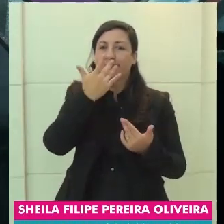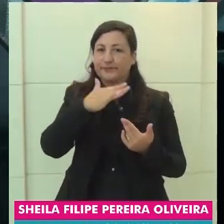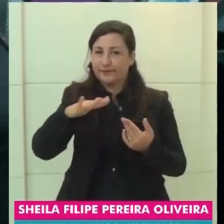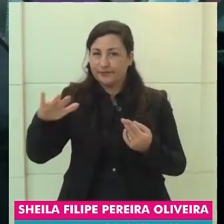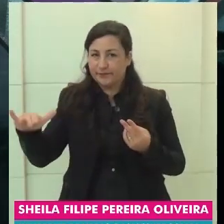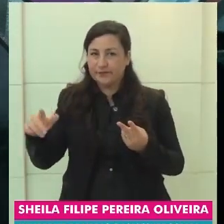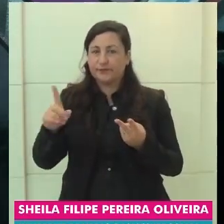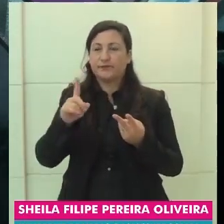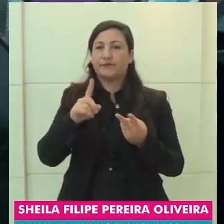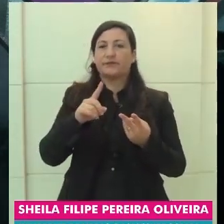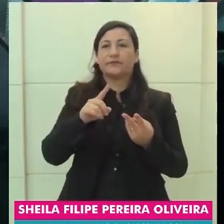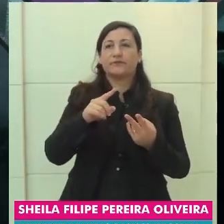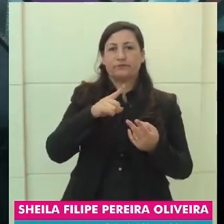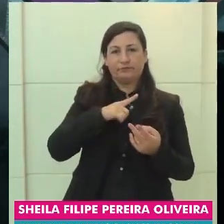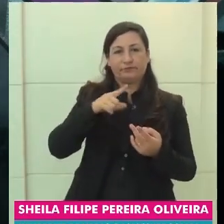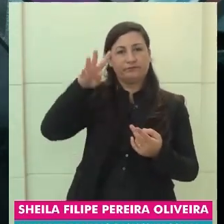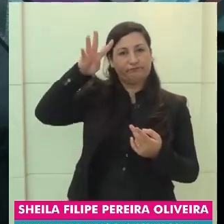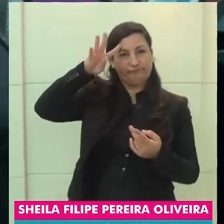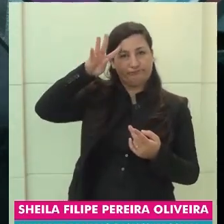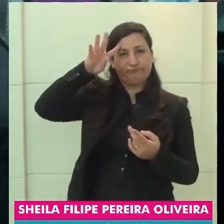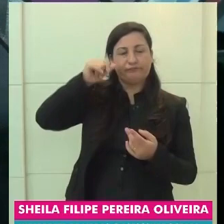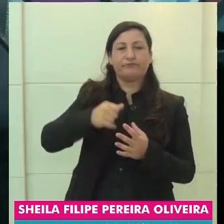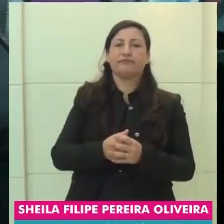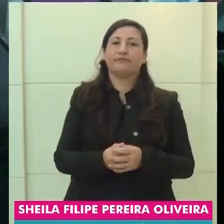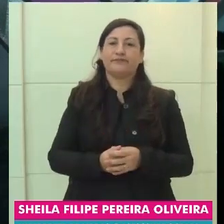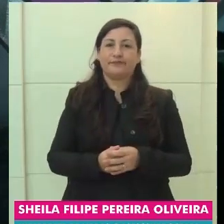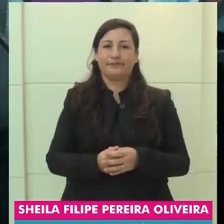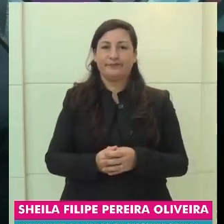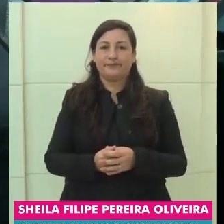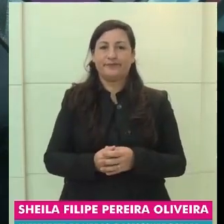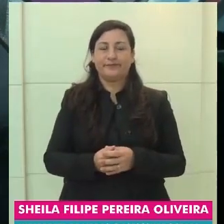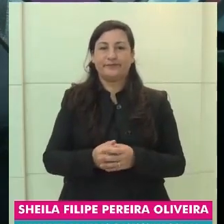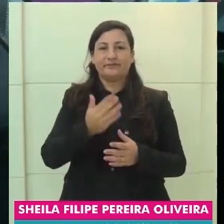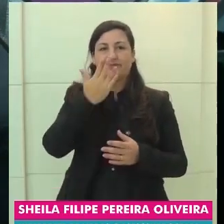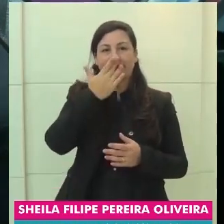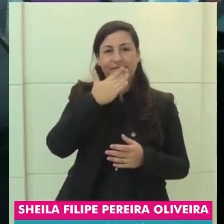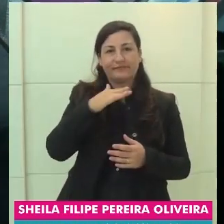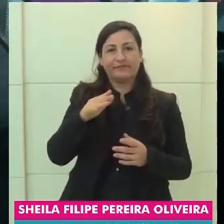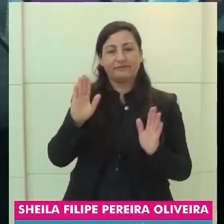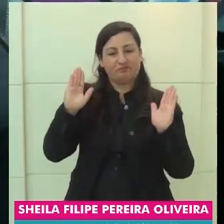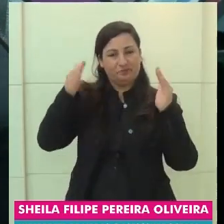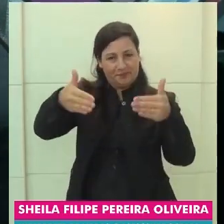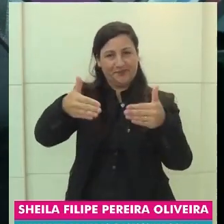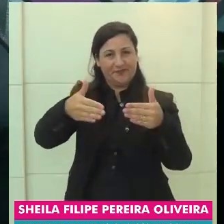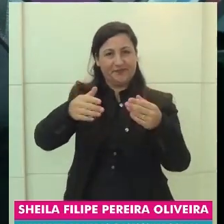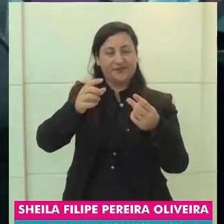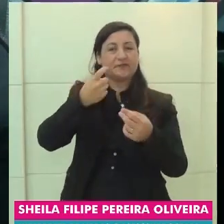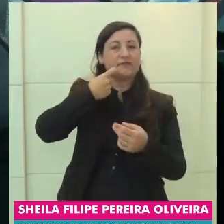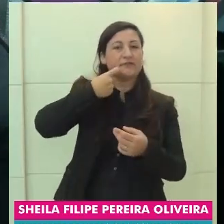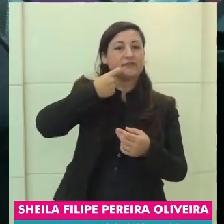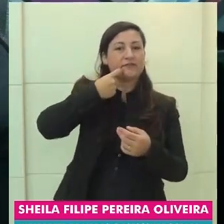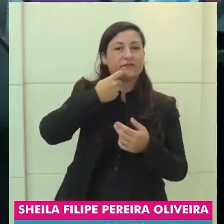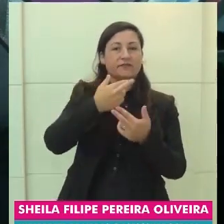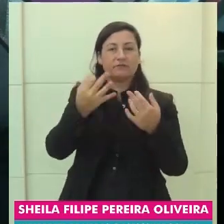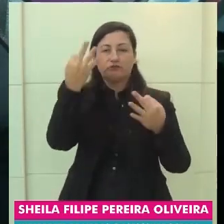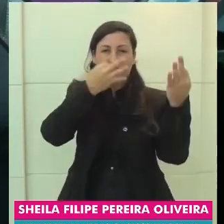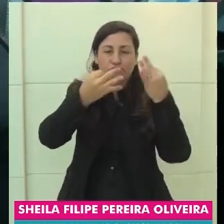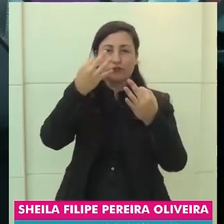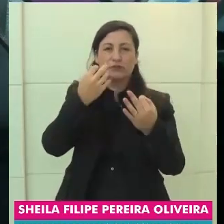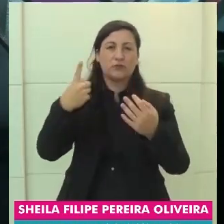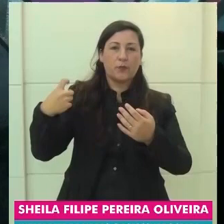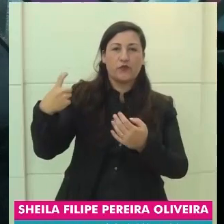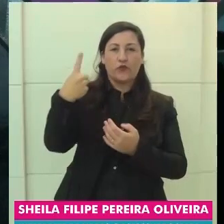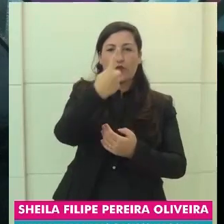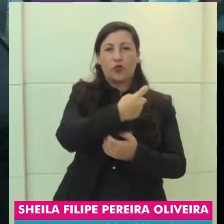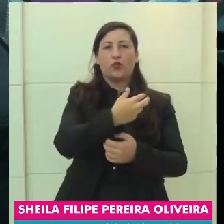criançada, né? Então, tudo aí que você imaginar para a criançada, nas quartas. Nas sextas, é cosméticos e